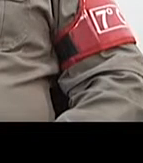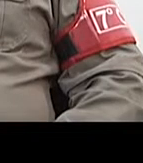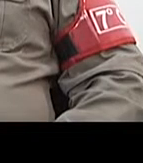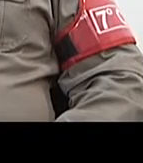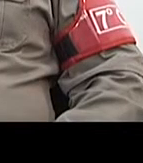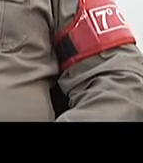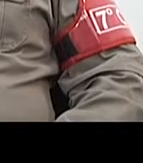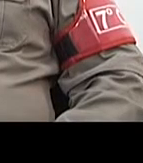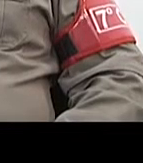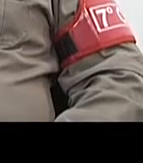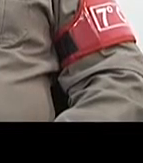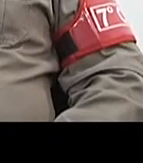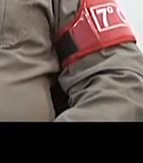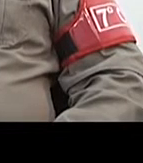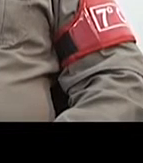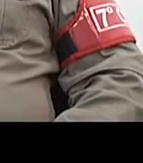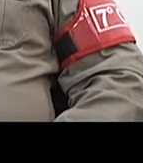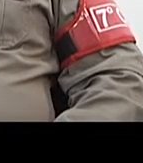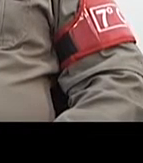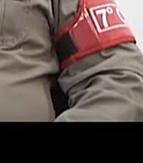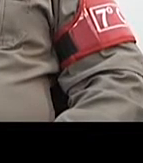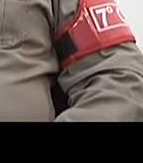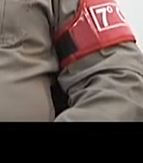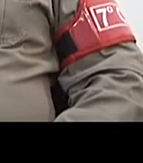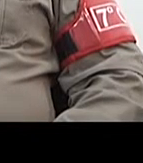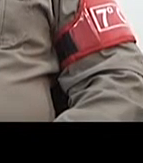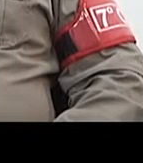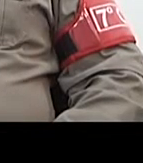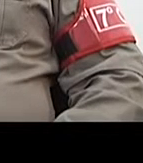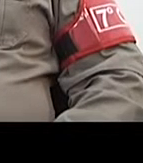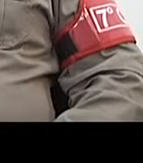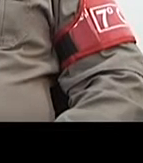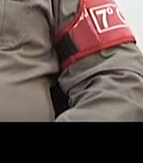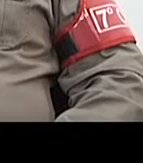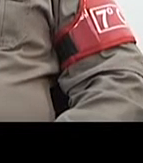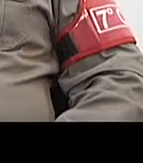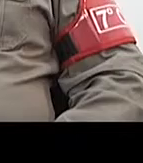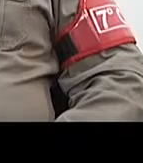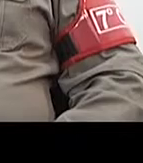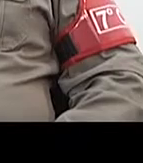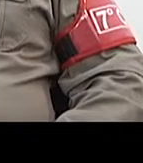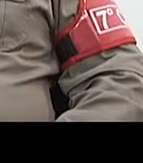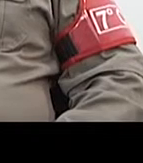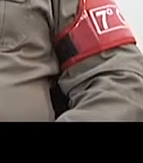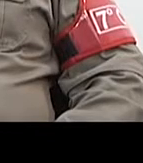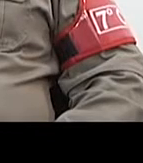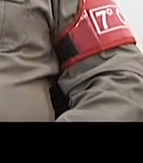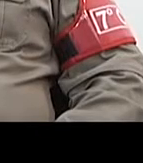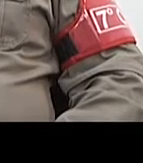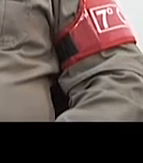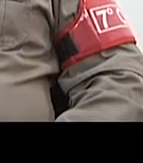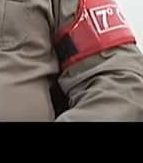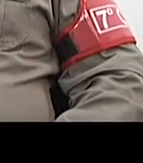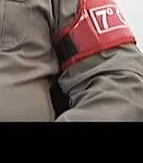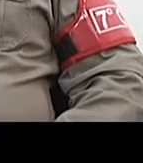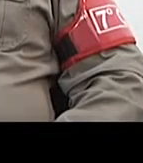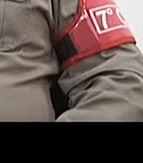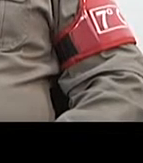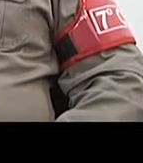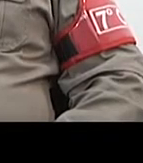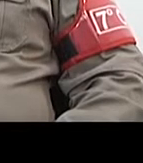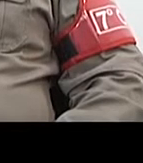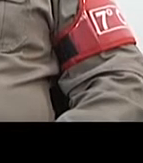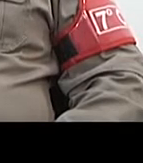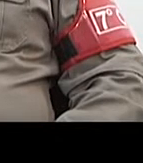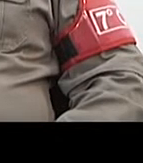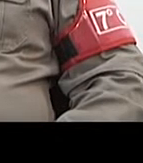a fogões a lenha. Outro dado importante é sobre a manutenção, ou seja, a limpeza